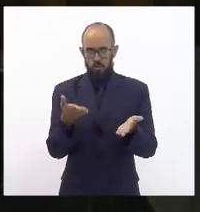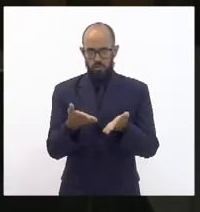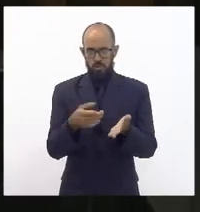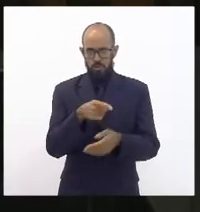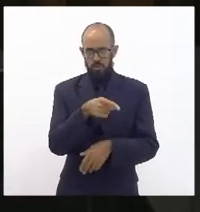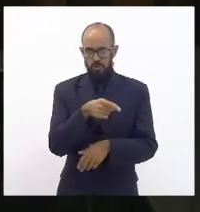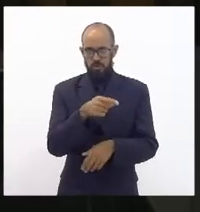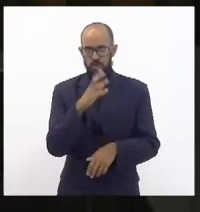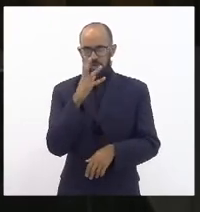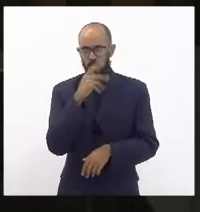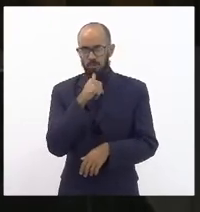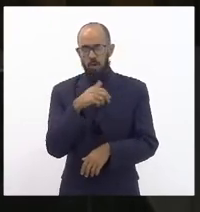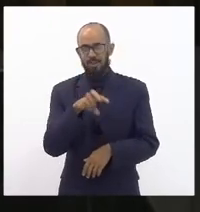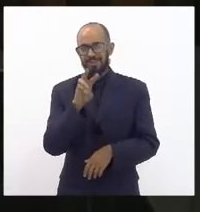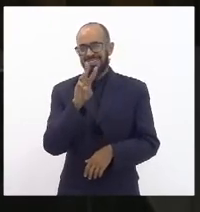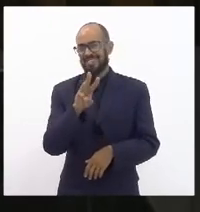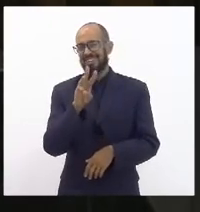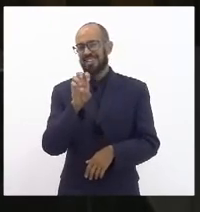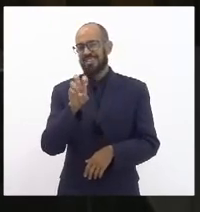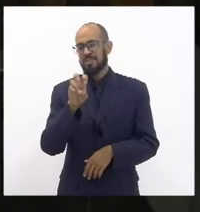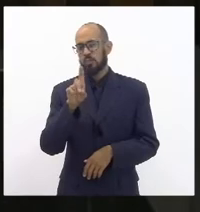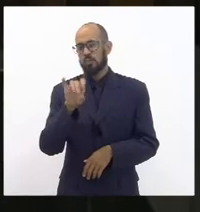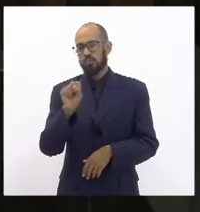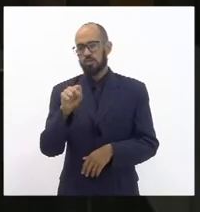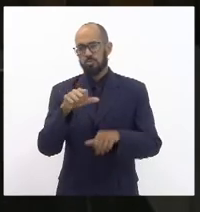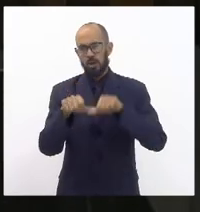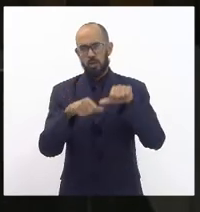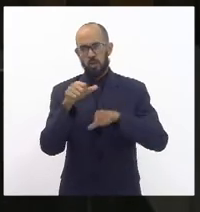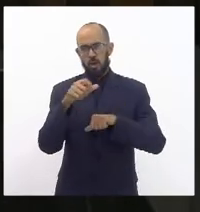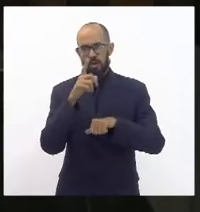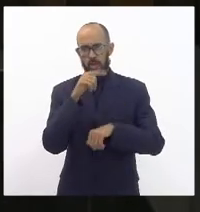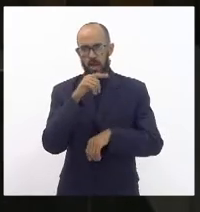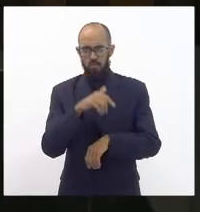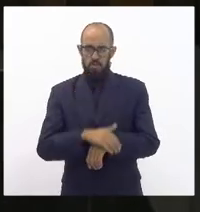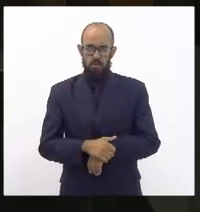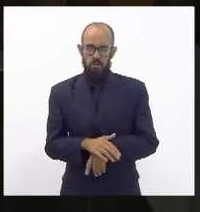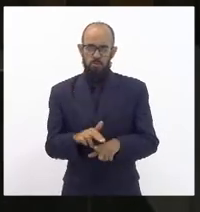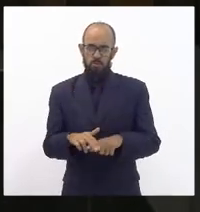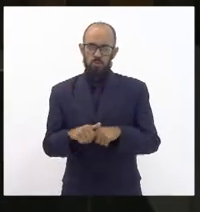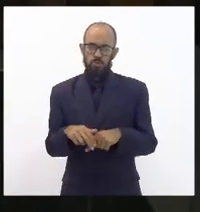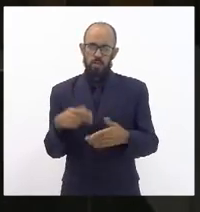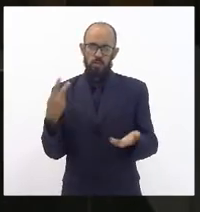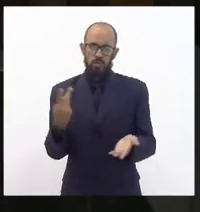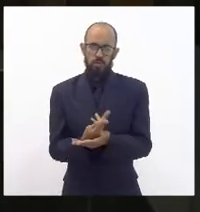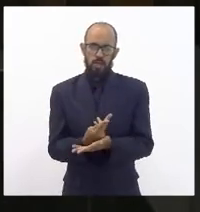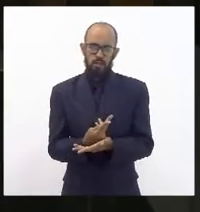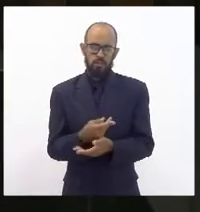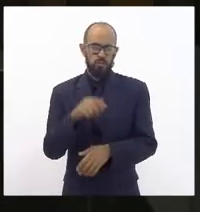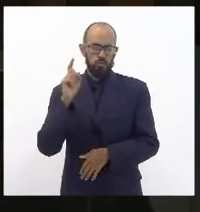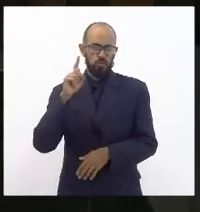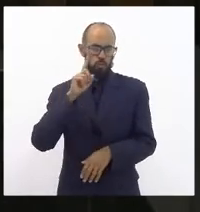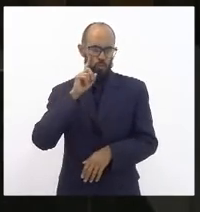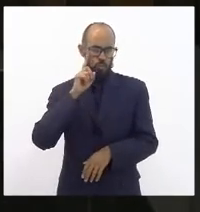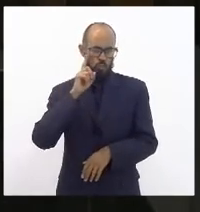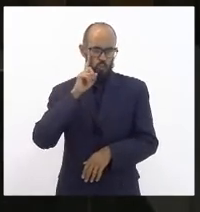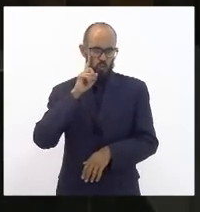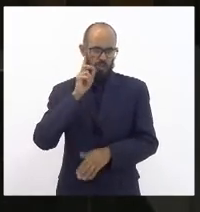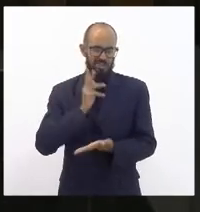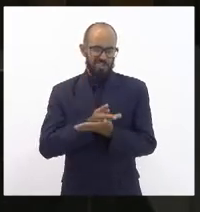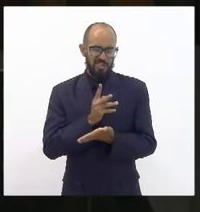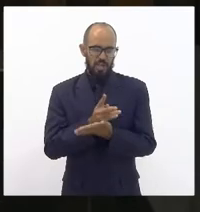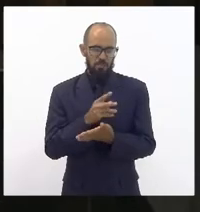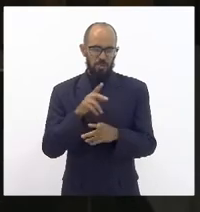lagoa de Piratininga demora se 35 dias para trocar a água por isso que a gente vê sistematicamente ao longo dos anos e dois meses